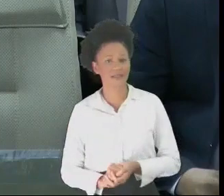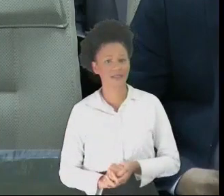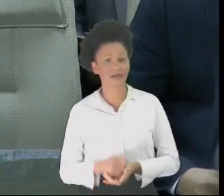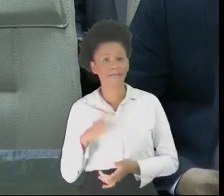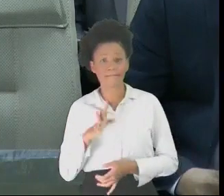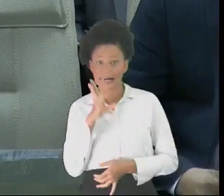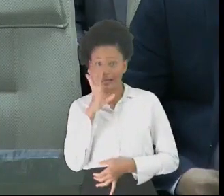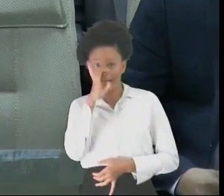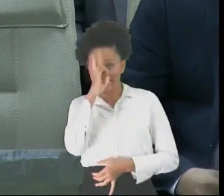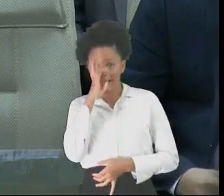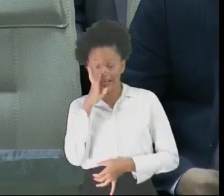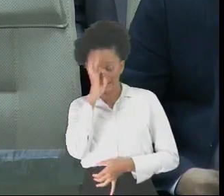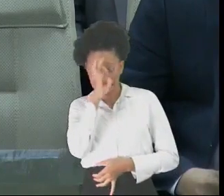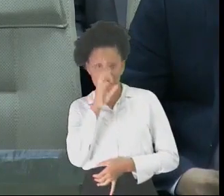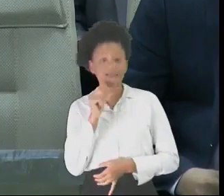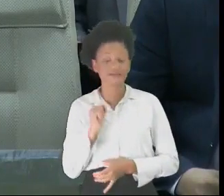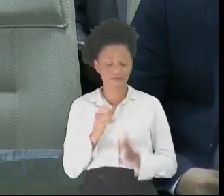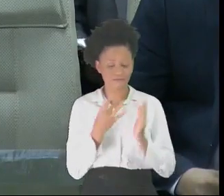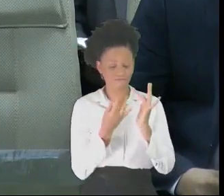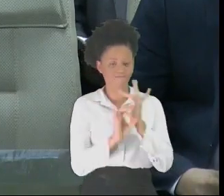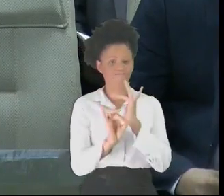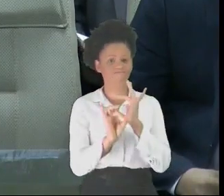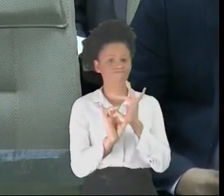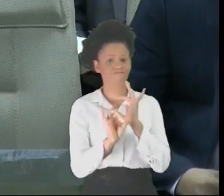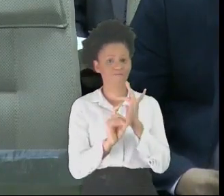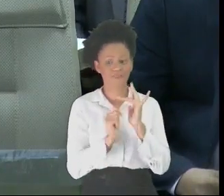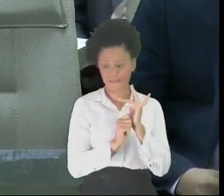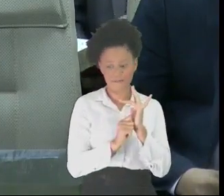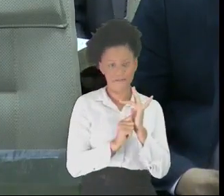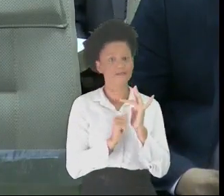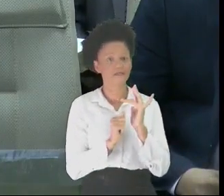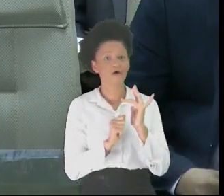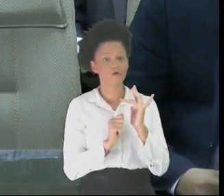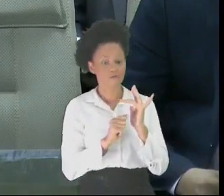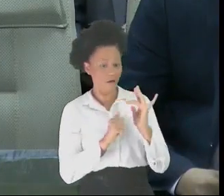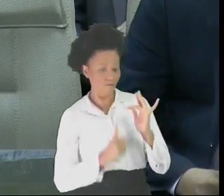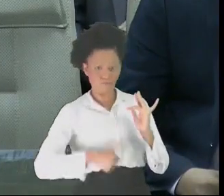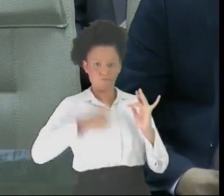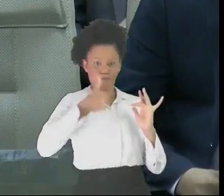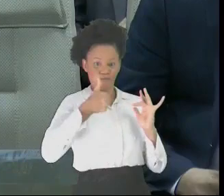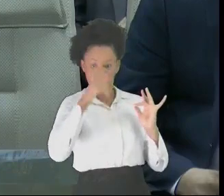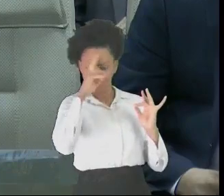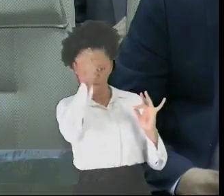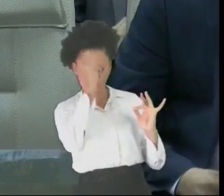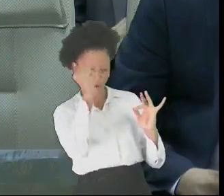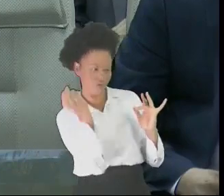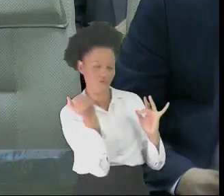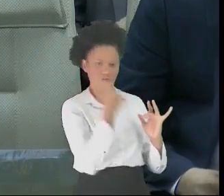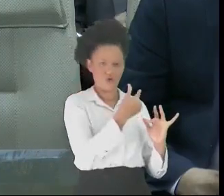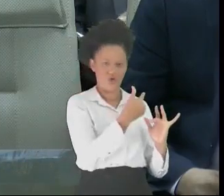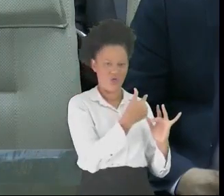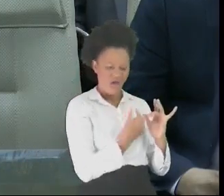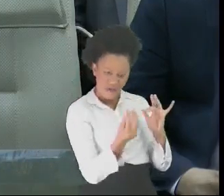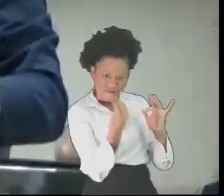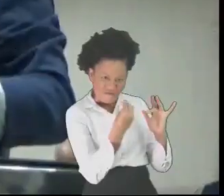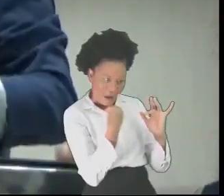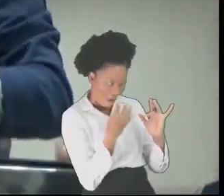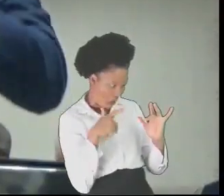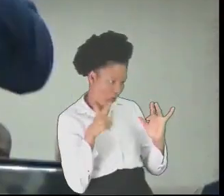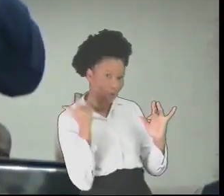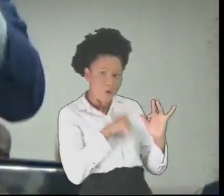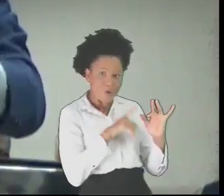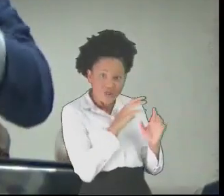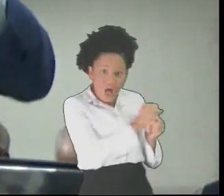resistir o anticristo tem que ser alguém mais forte do que ele. Não pode ser ninguém mais fraco do que ele.